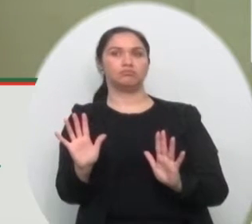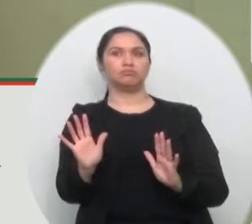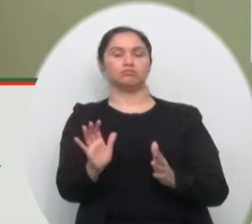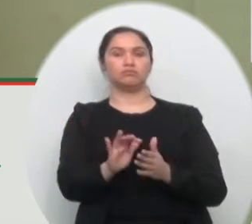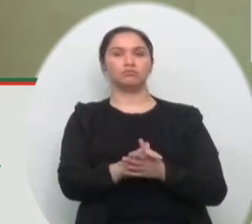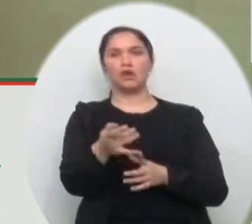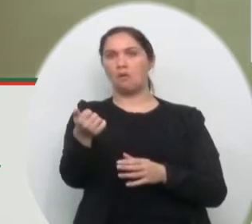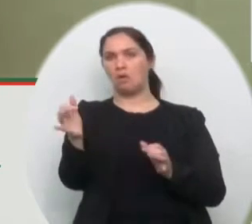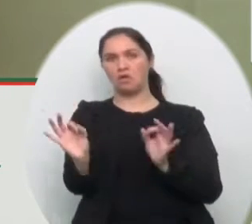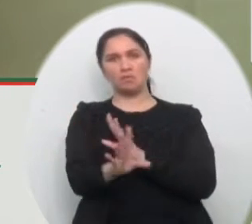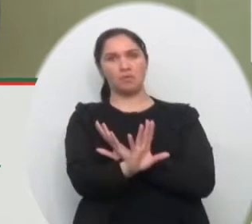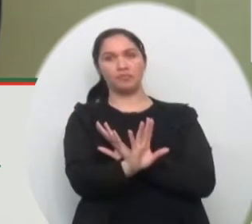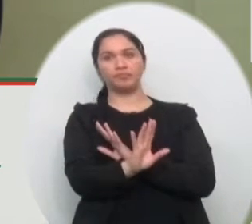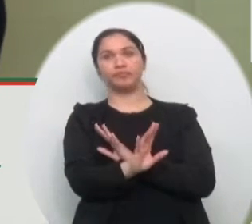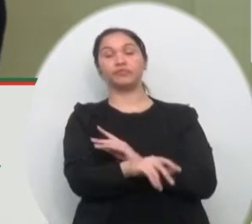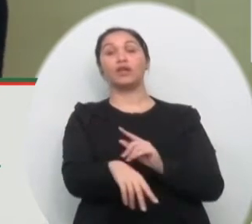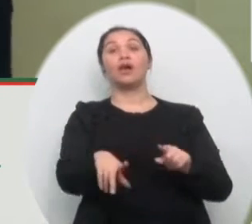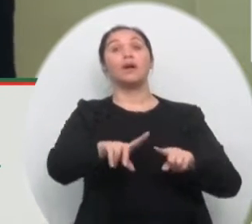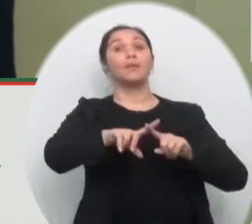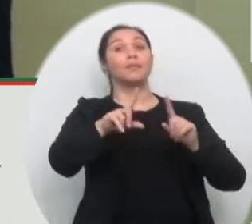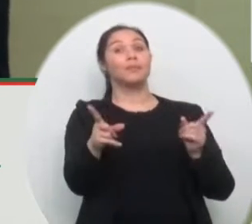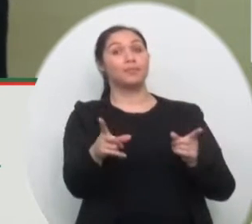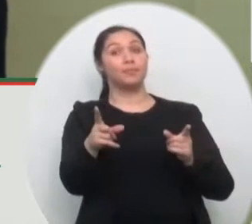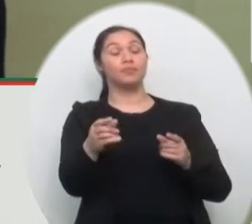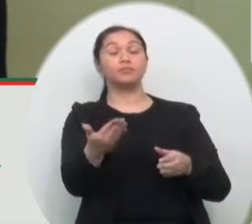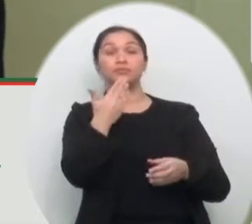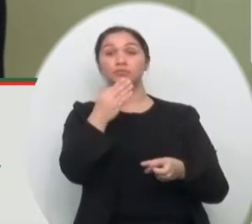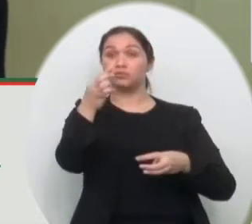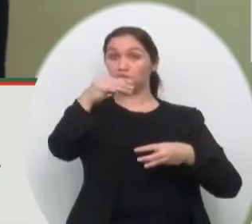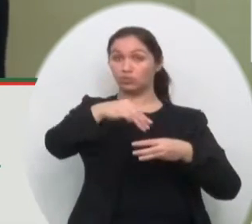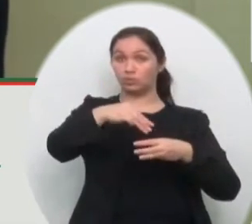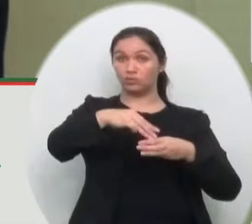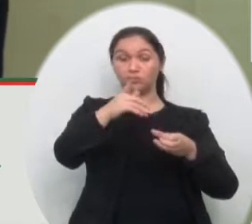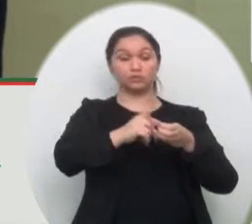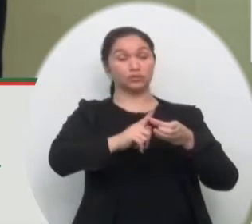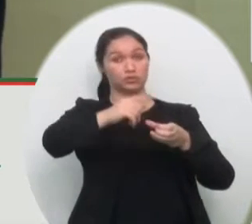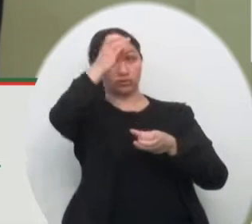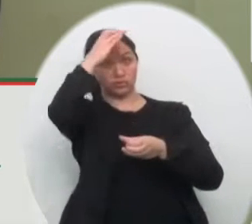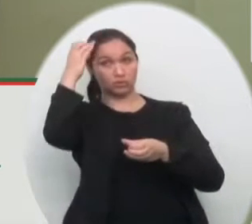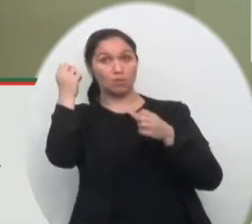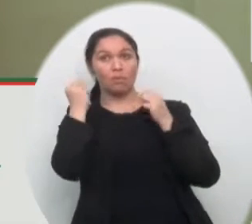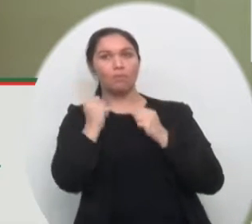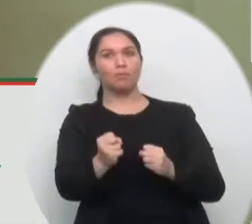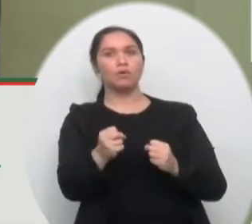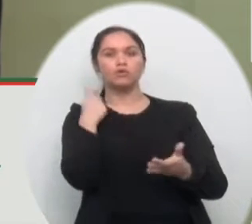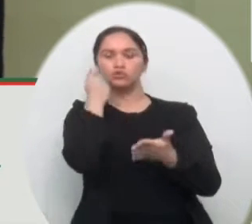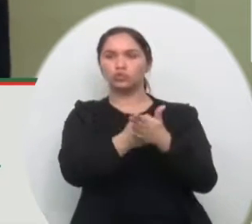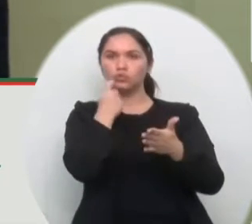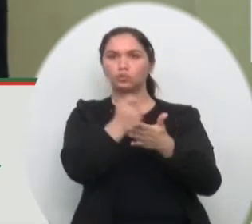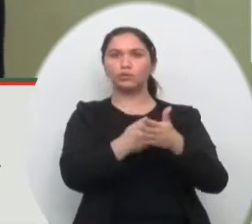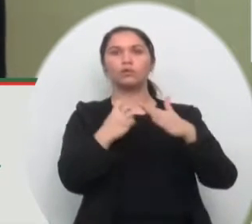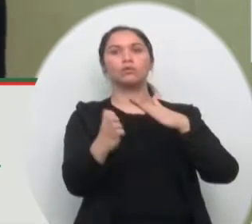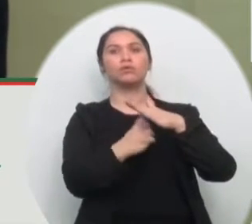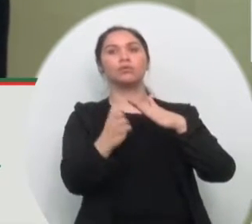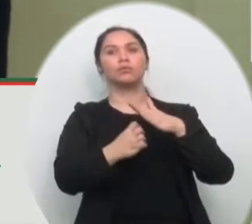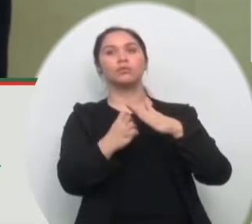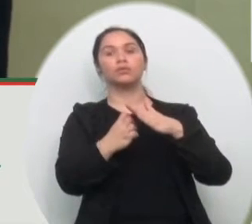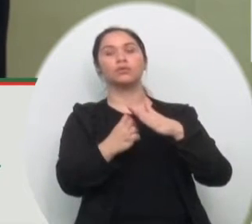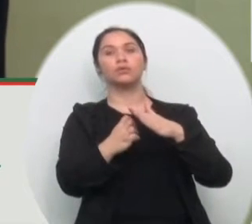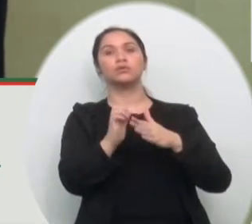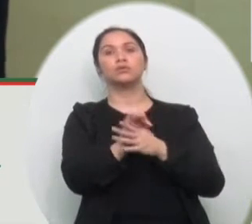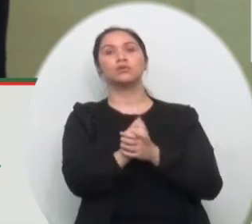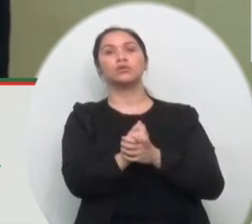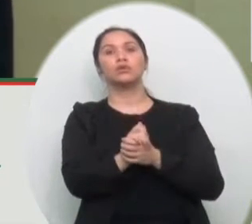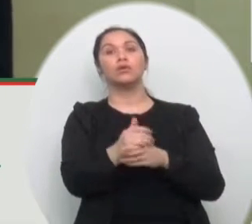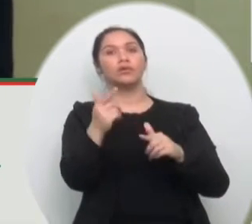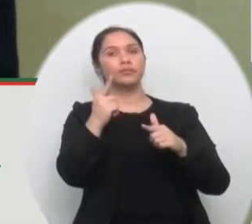mau cheiro. Então, que o município, de repente, também entrasse nessa briga para cobrar da empresa regularização, para